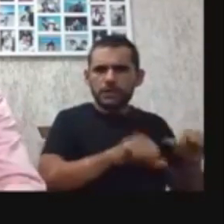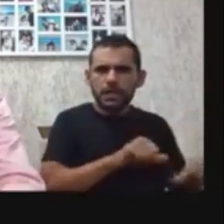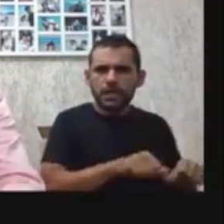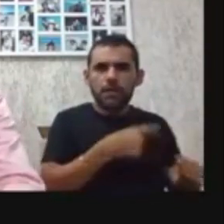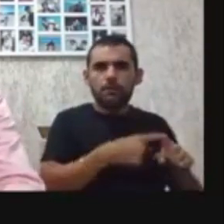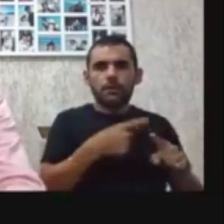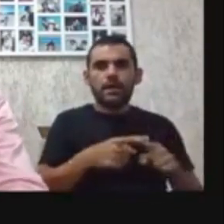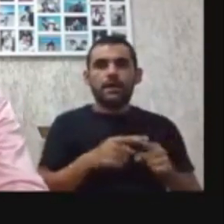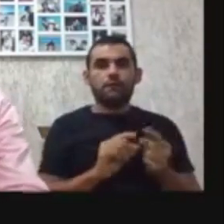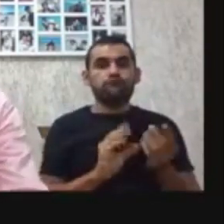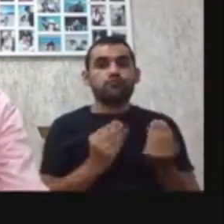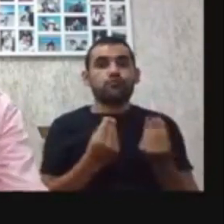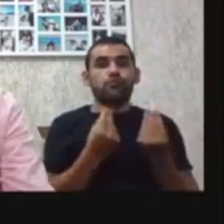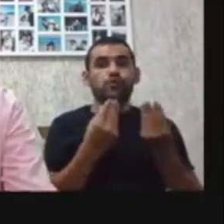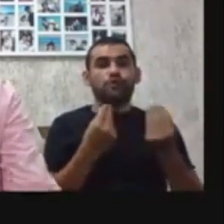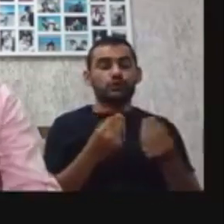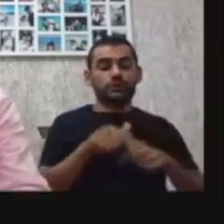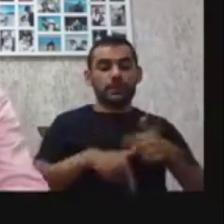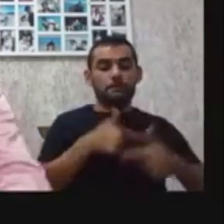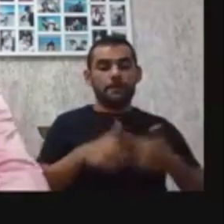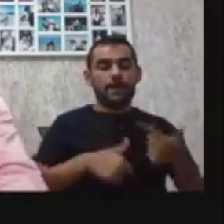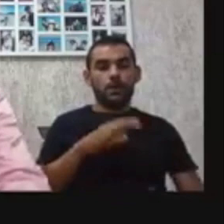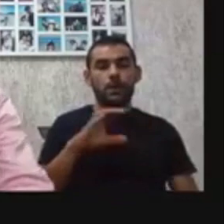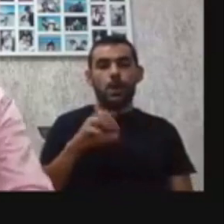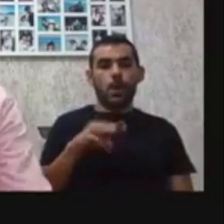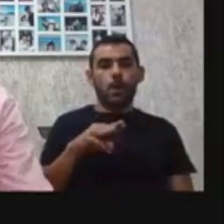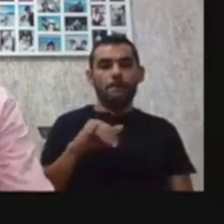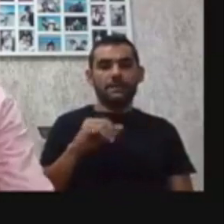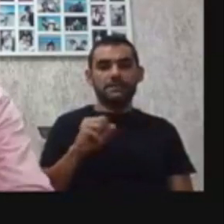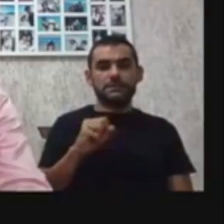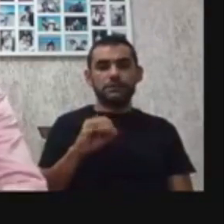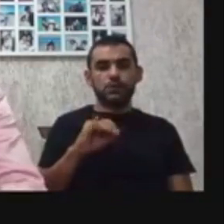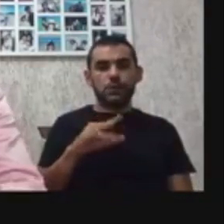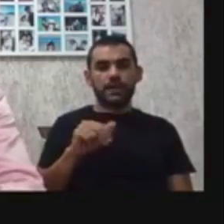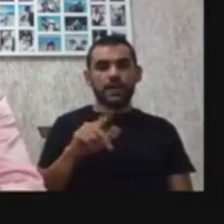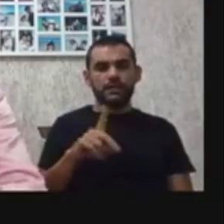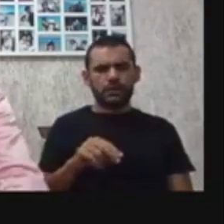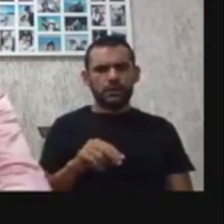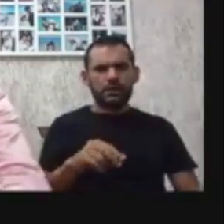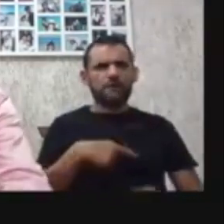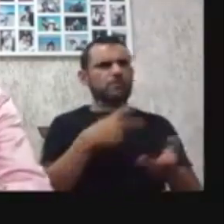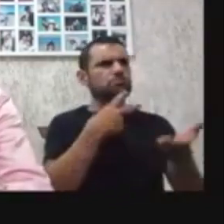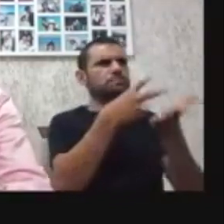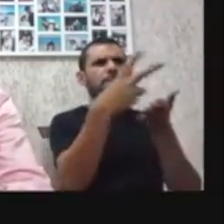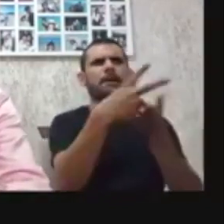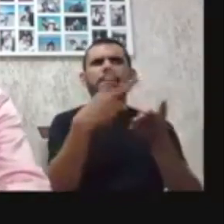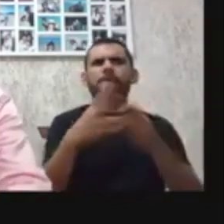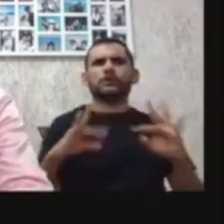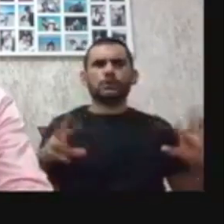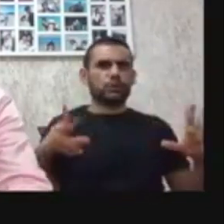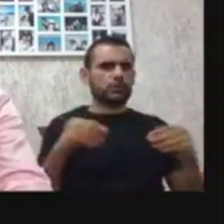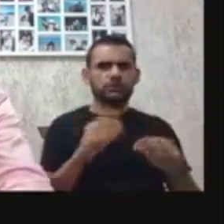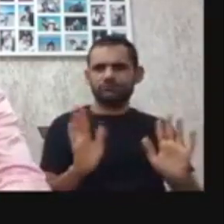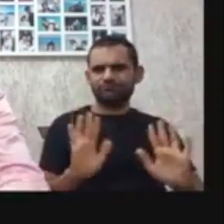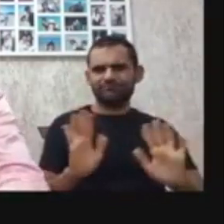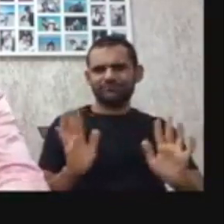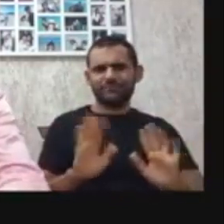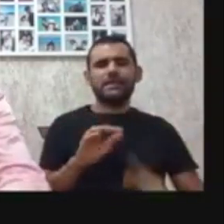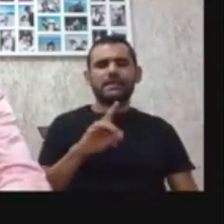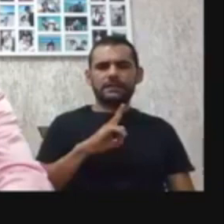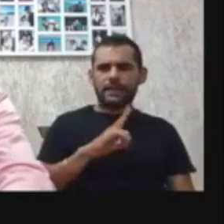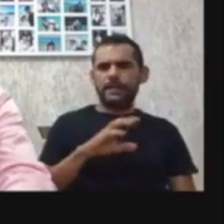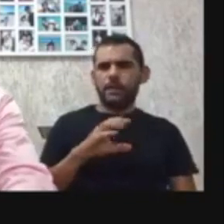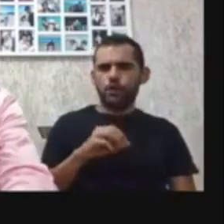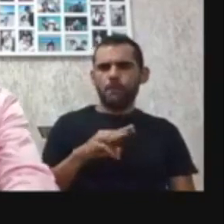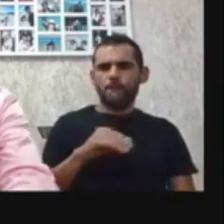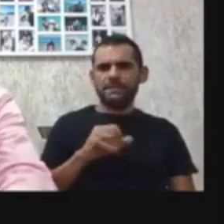excesso de cargo comissionado. Valdeci vai chegar na prefeitura, vai mandar todo mundo embora? Não. Tem muitos talentos, tanto no comissionado como no